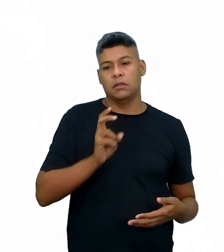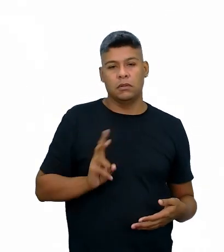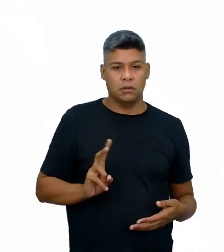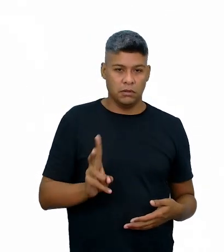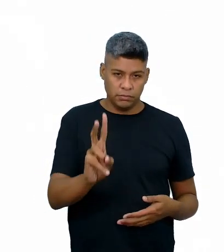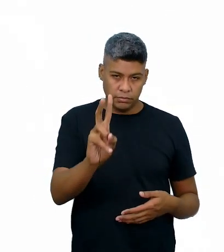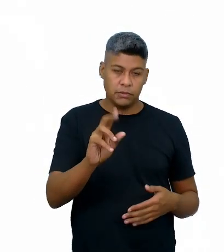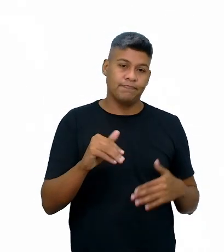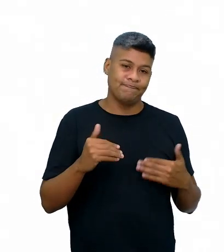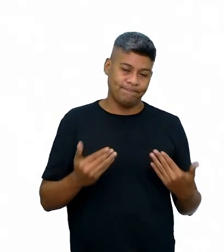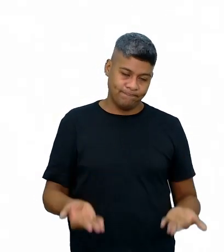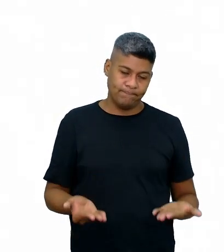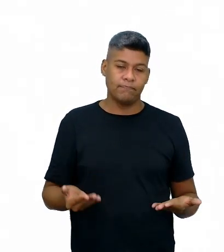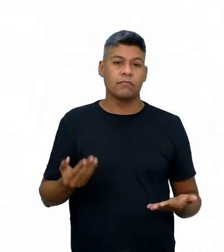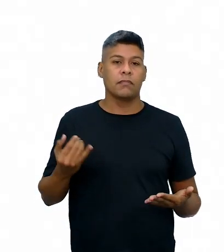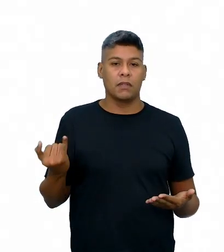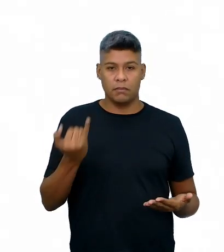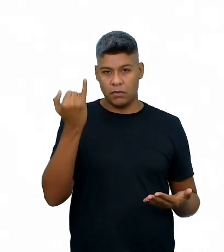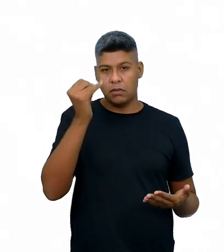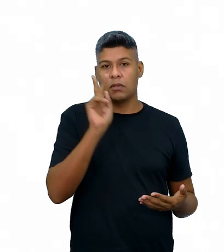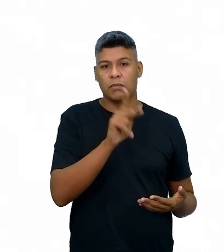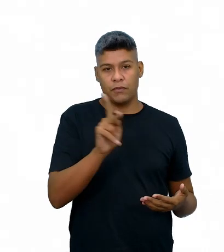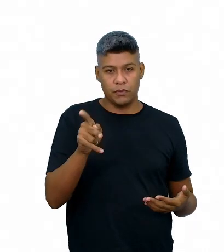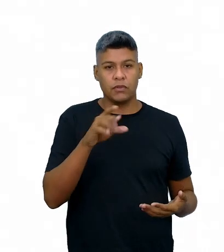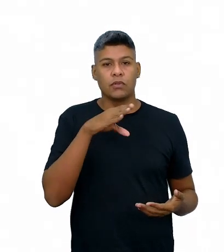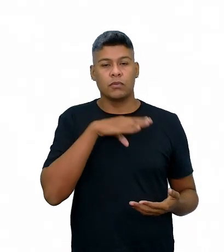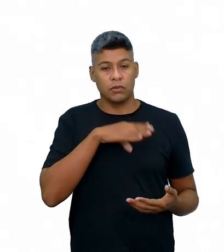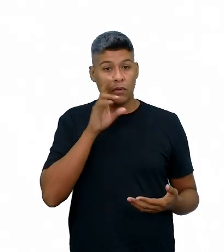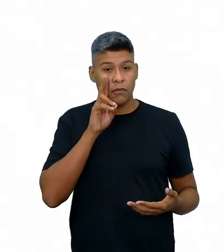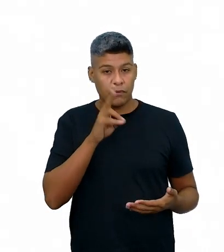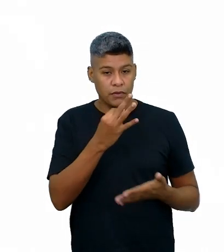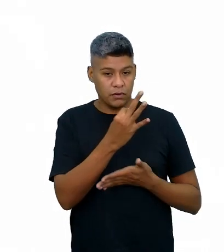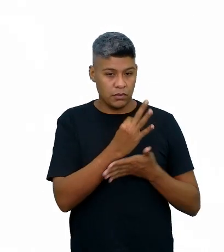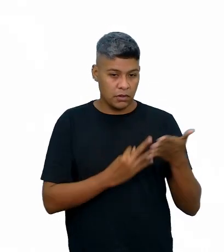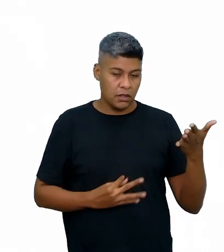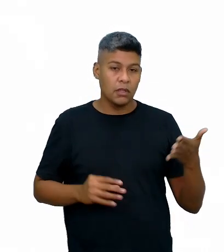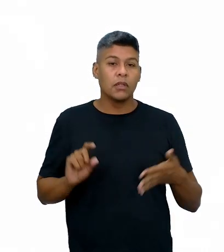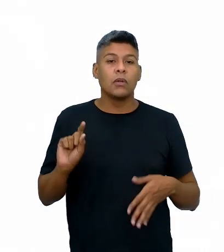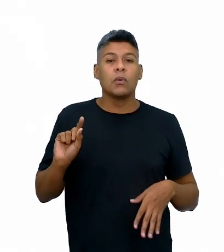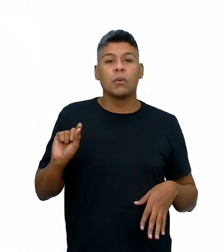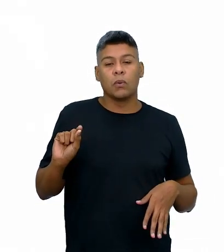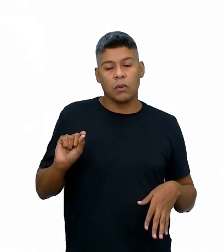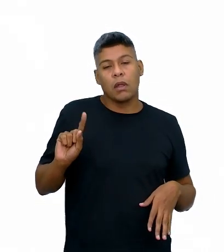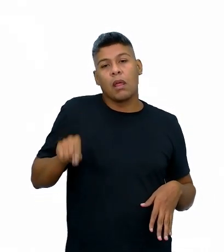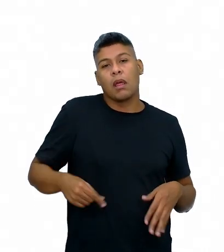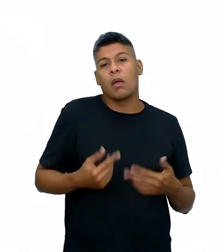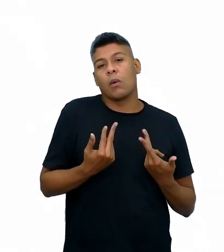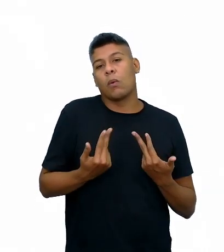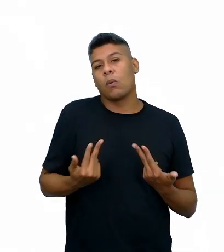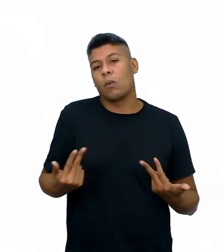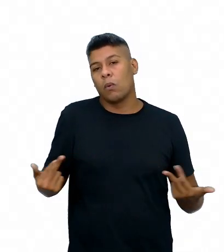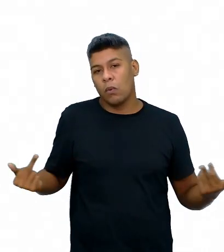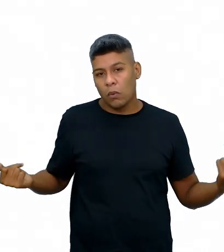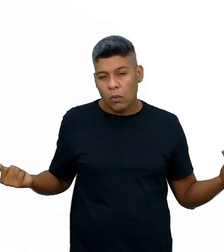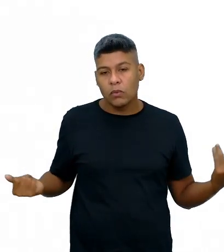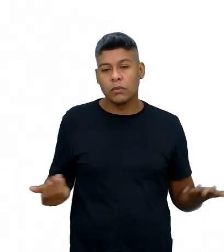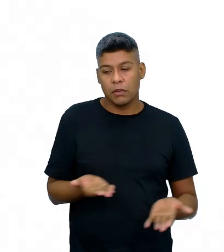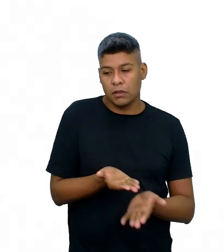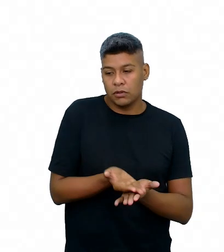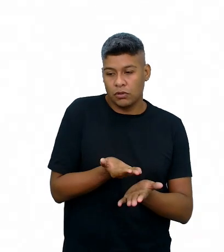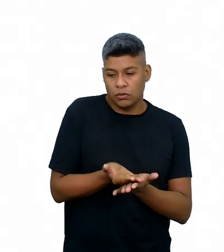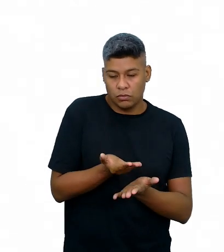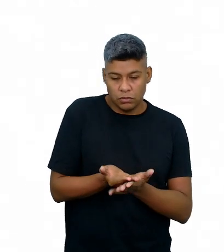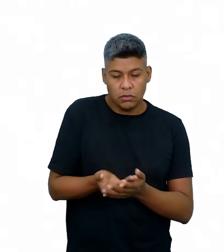mãos, mas é importante que o professor de português veja o texto como algo a se mergulhar